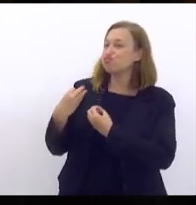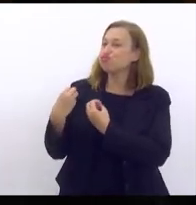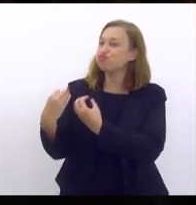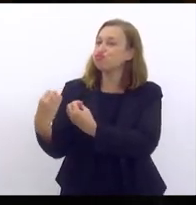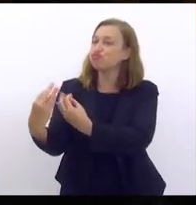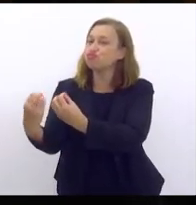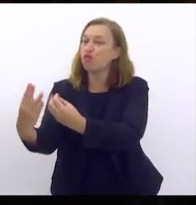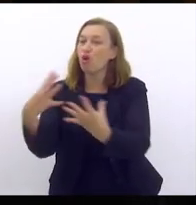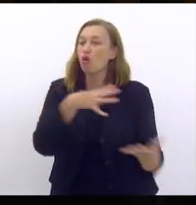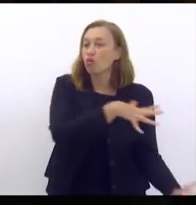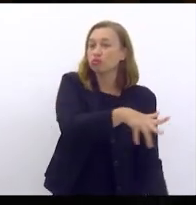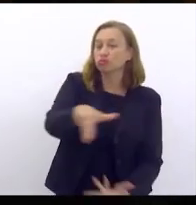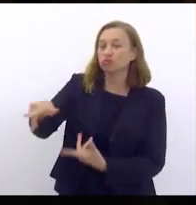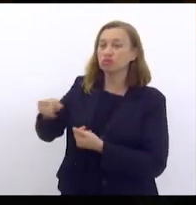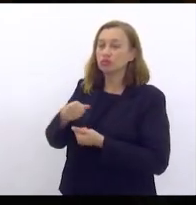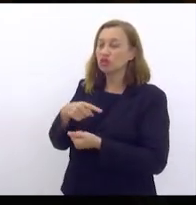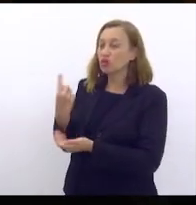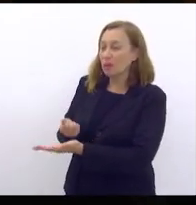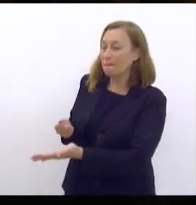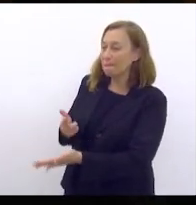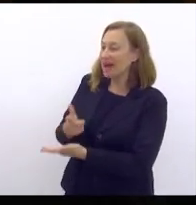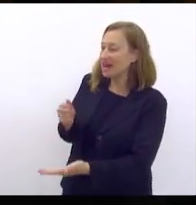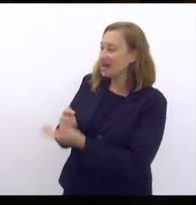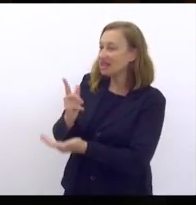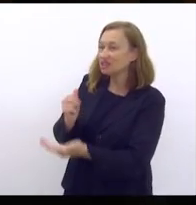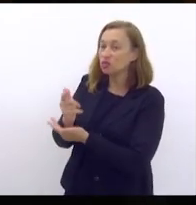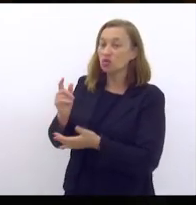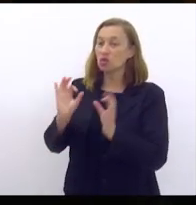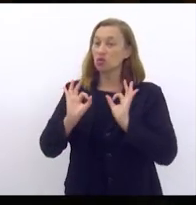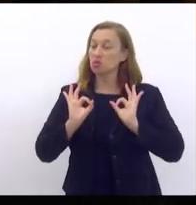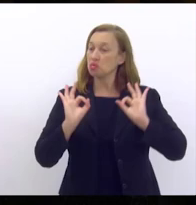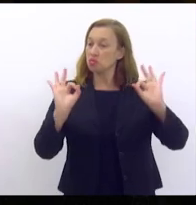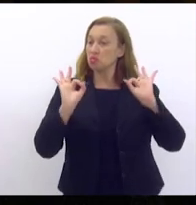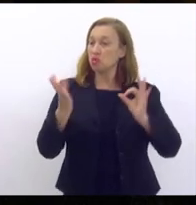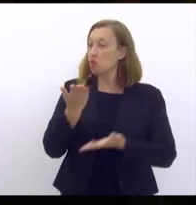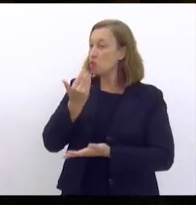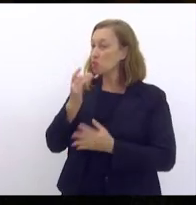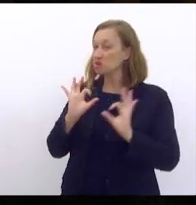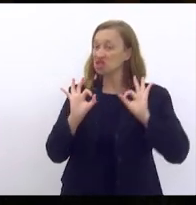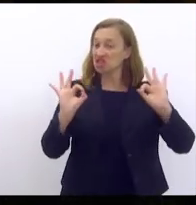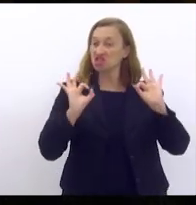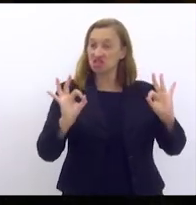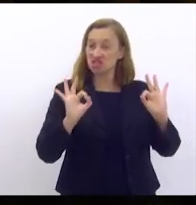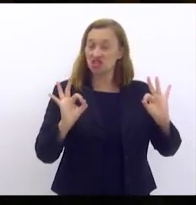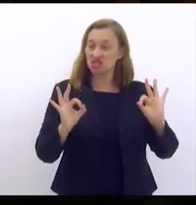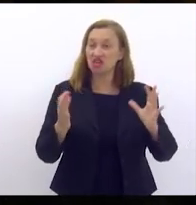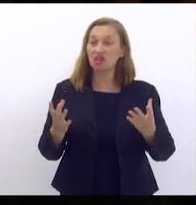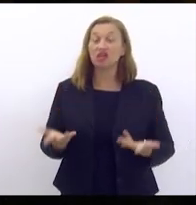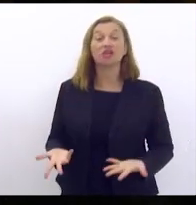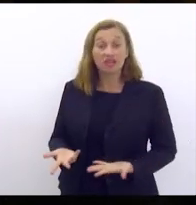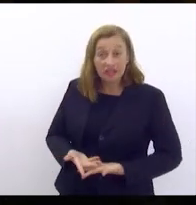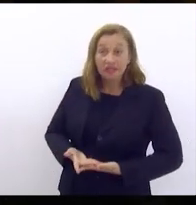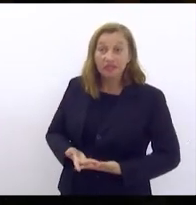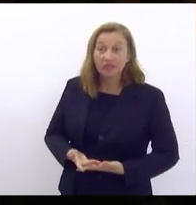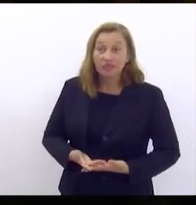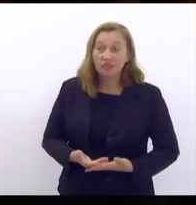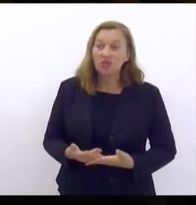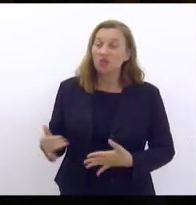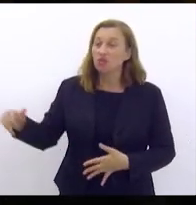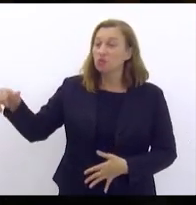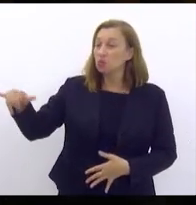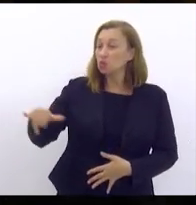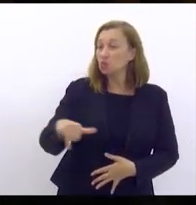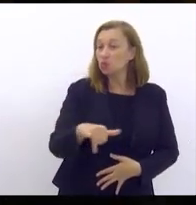custas e a gente pagando os luxos, o cachaceiro esbanjando, ostentando no Aero